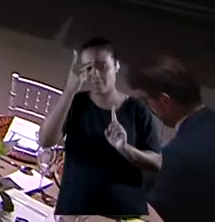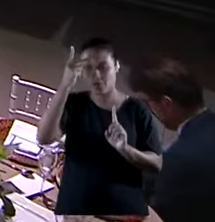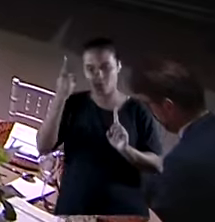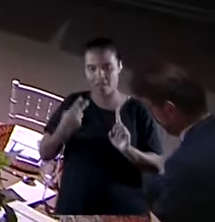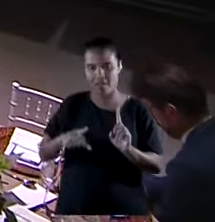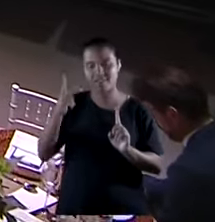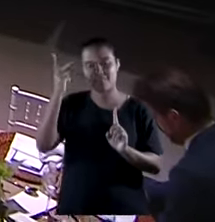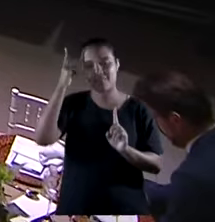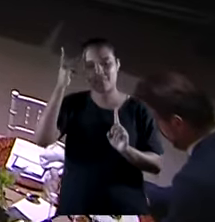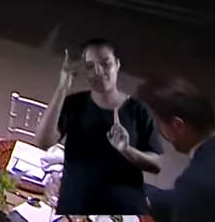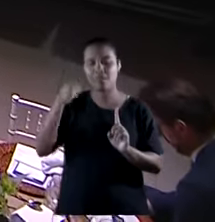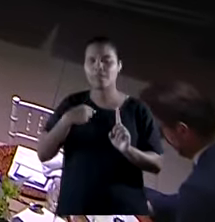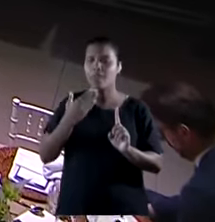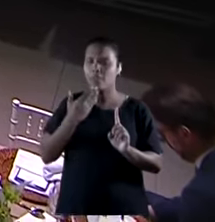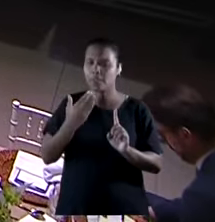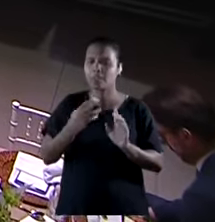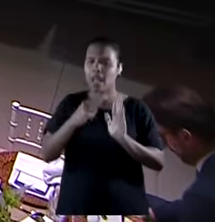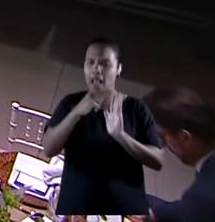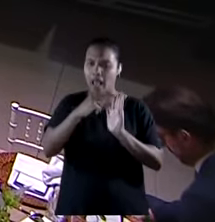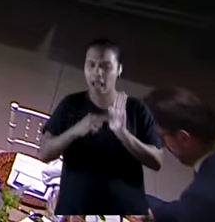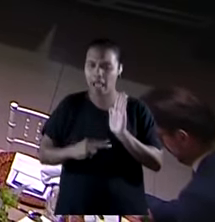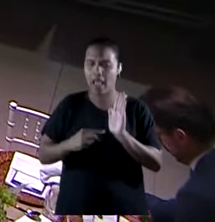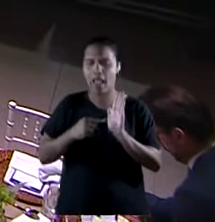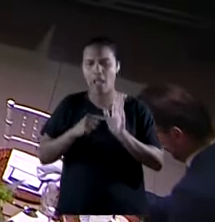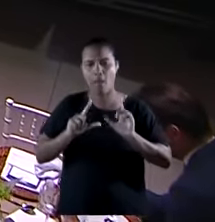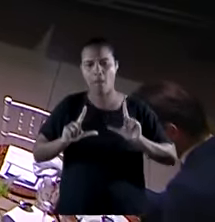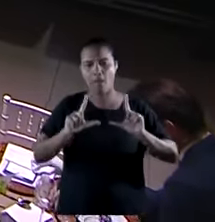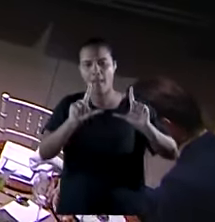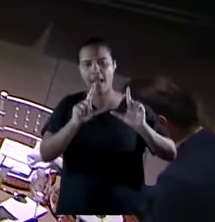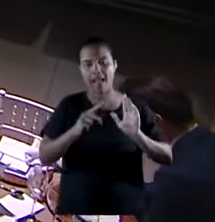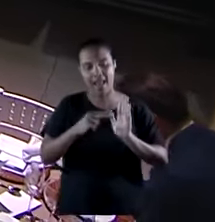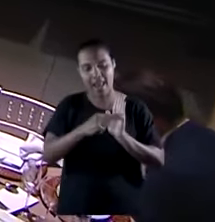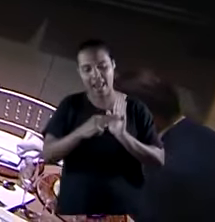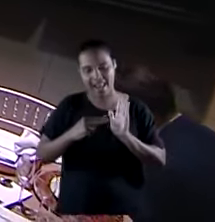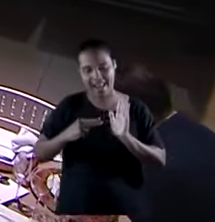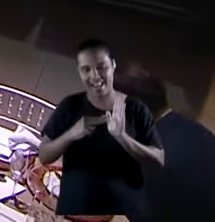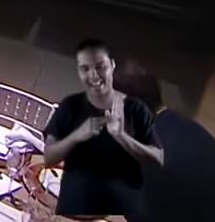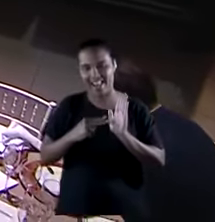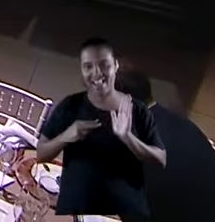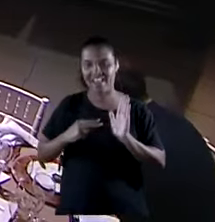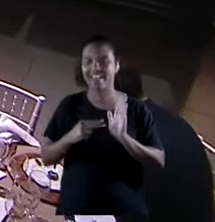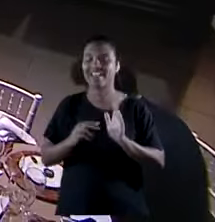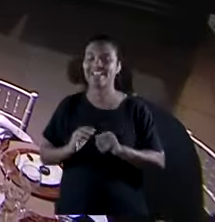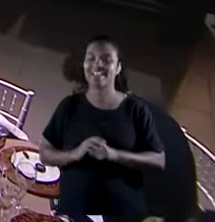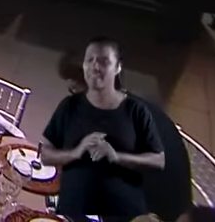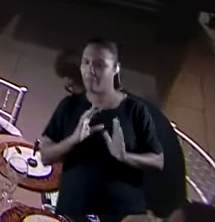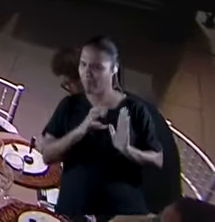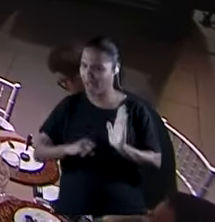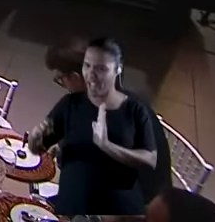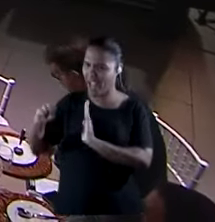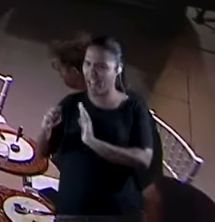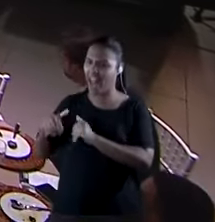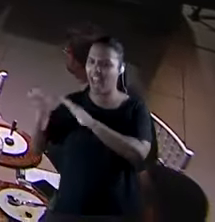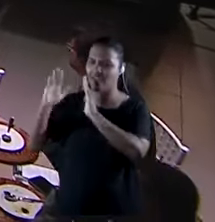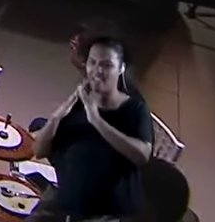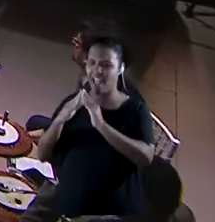que leia a nossa placa aqui. Opa, que honra. Não vai muito querer obrigado, pegar presidente. Você não, vejoso.